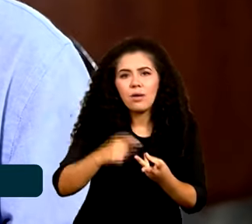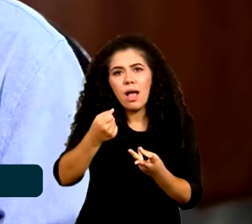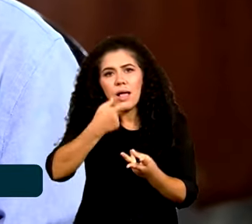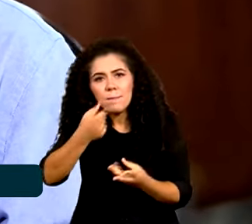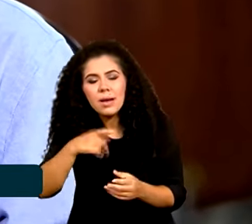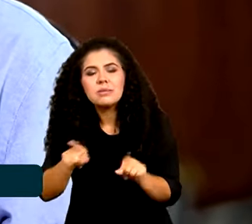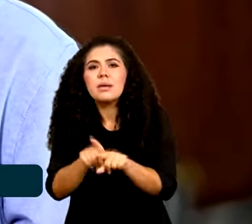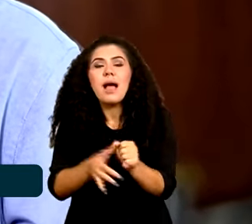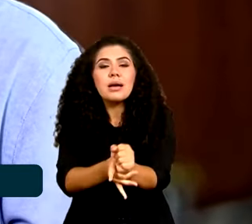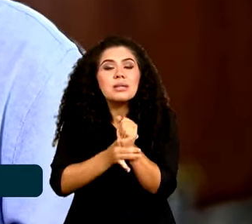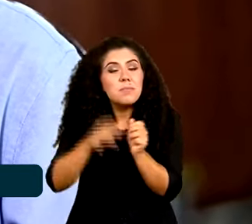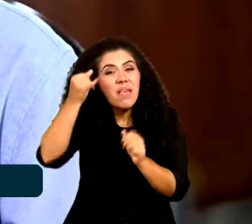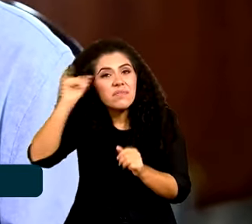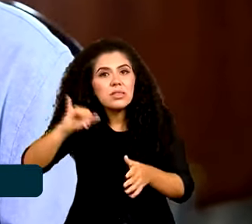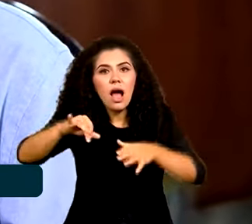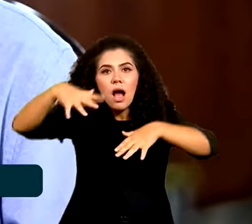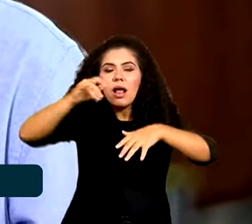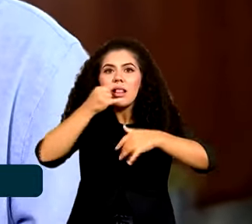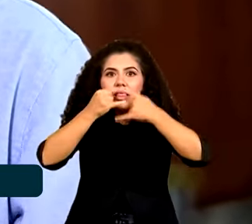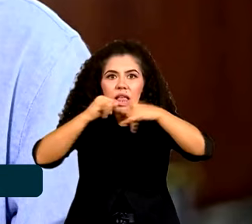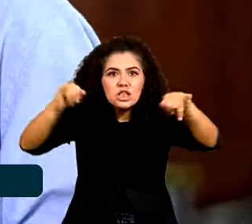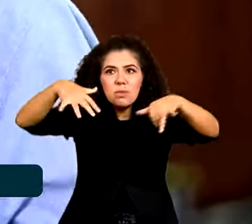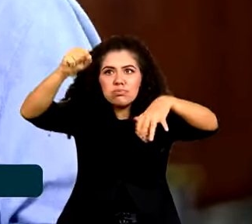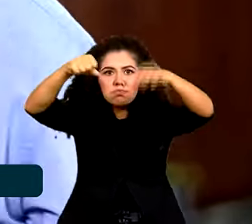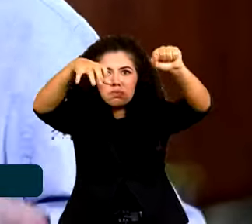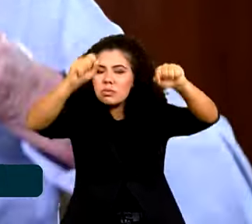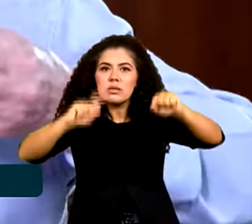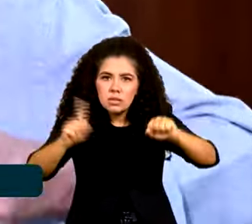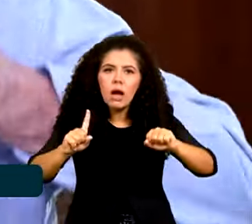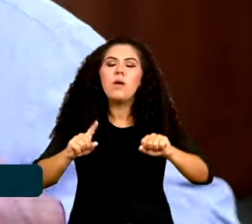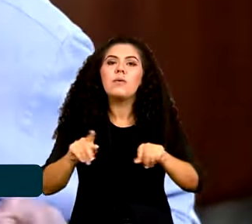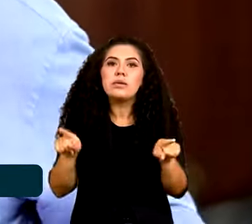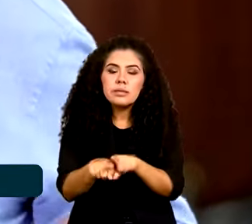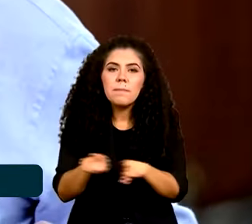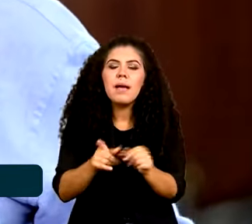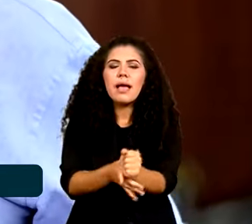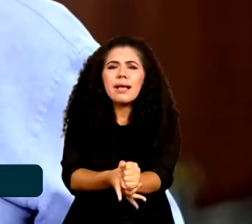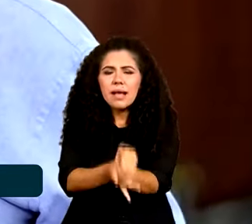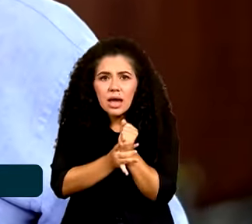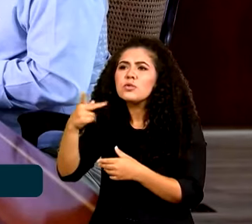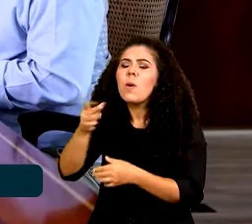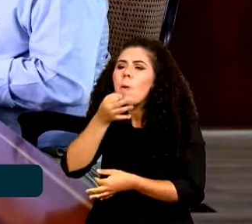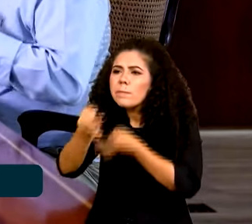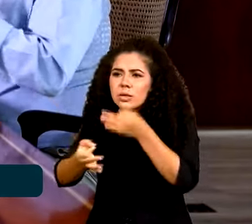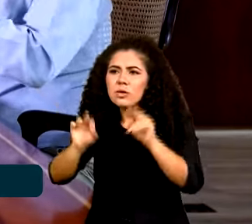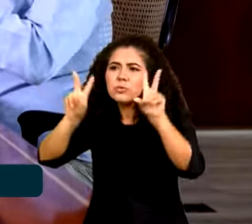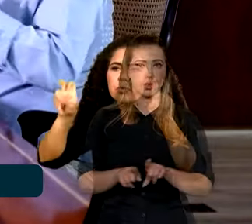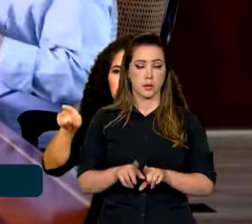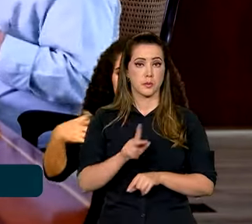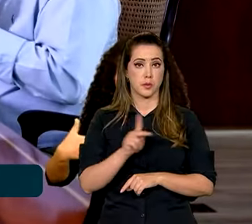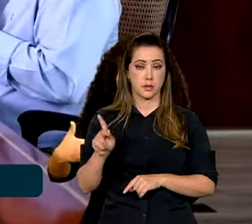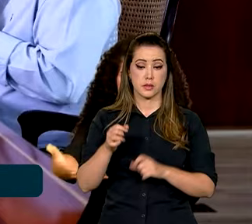elétrica nos hospitais para que as pessoas possam ser tratadas e garantir que não se mate mais criança o presidente também falou